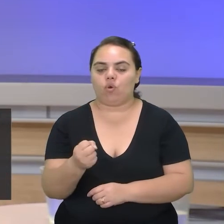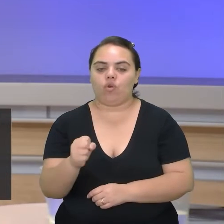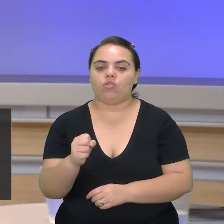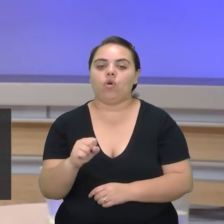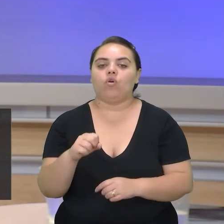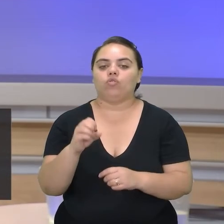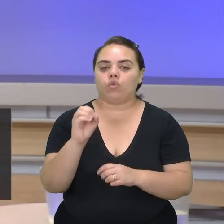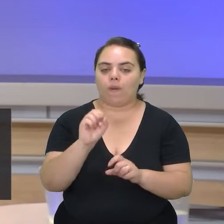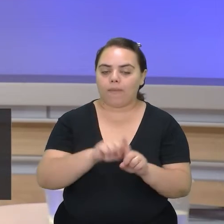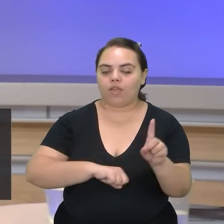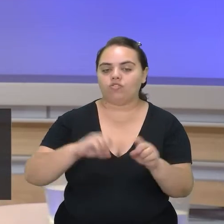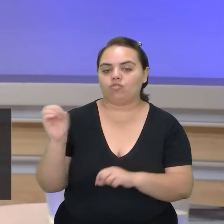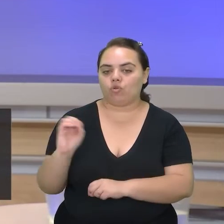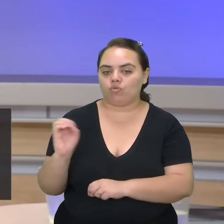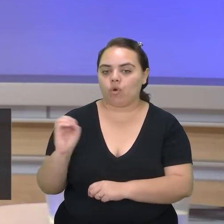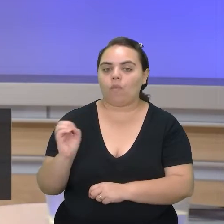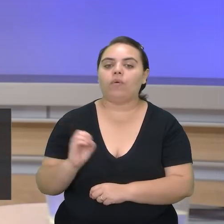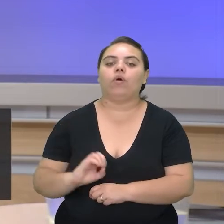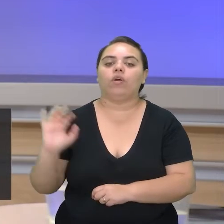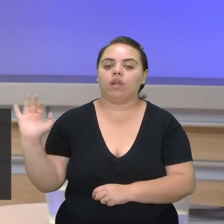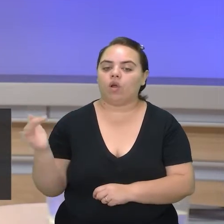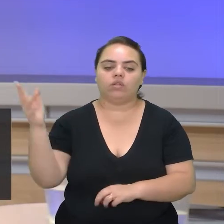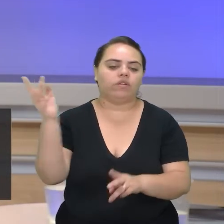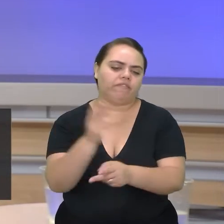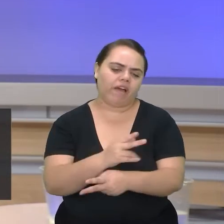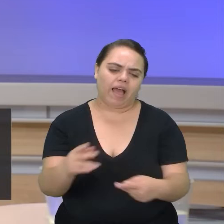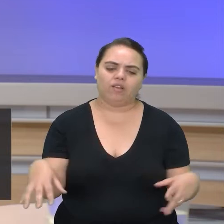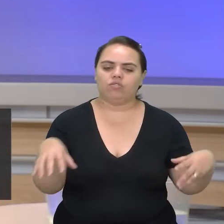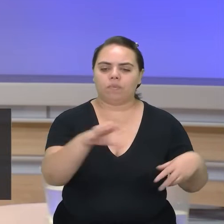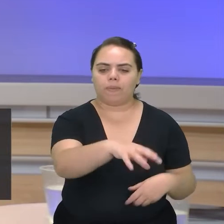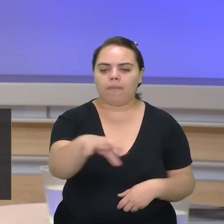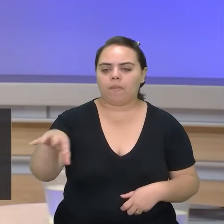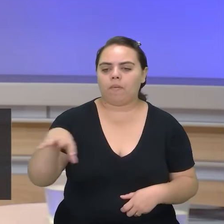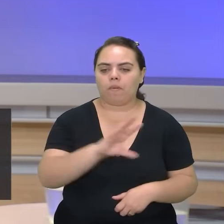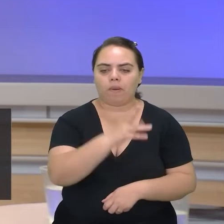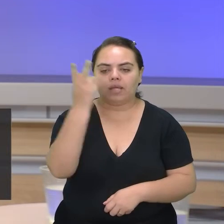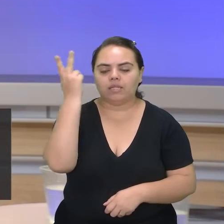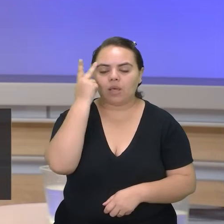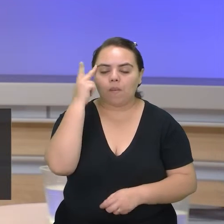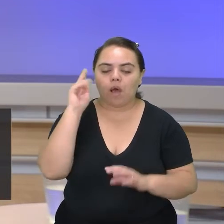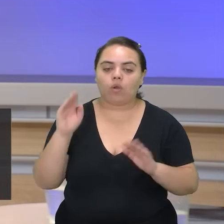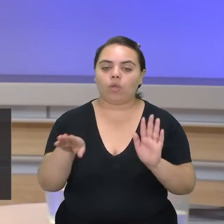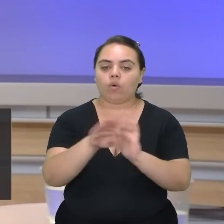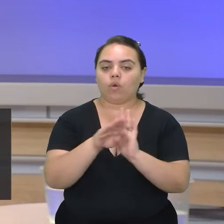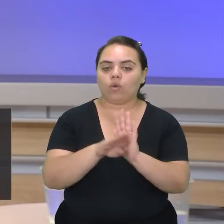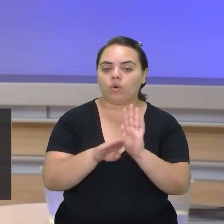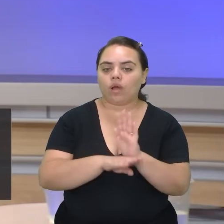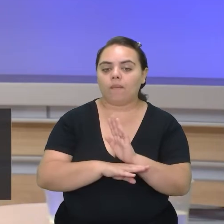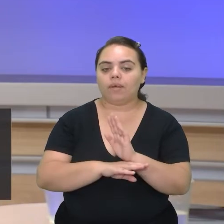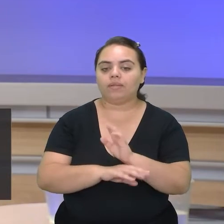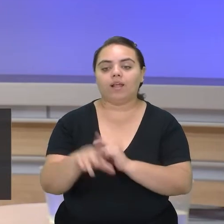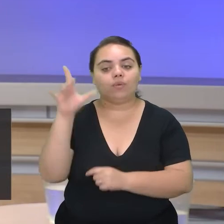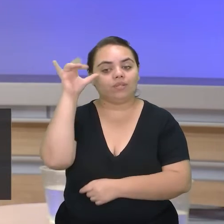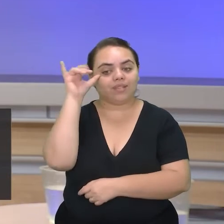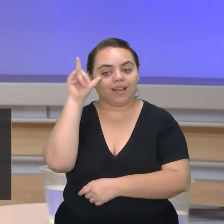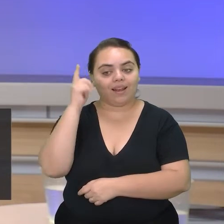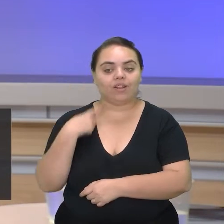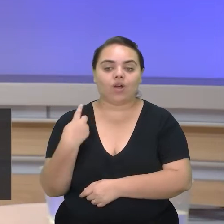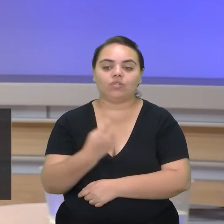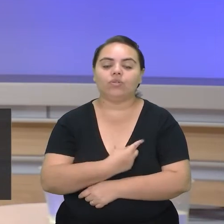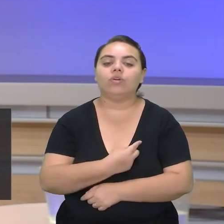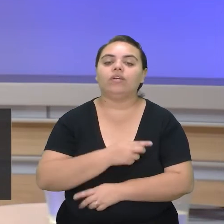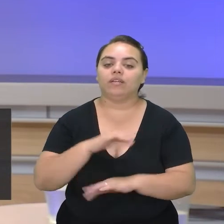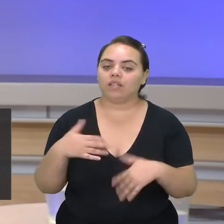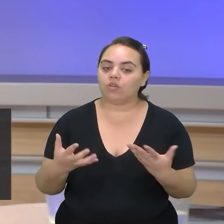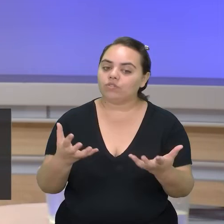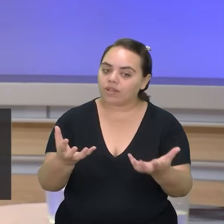muitos plantios acontecendo por vários lugares da cidade, e o cronograma desses plantios está no nosso Instagram, né? Então, a